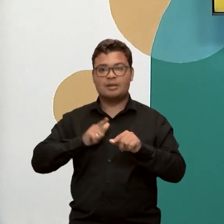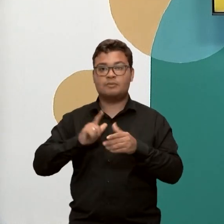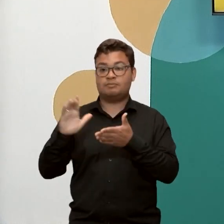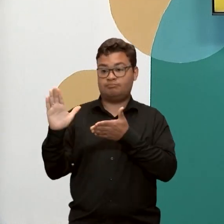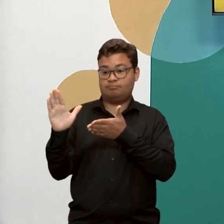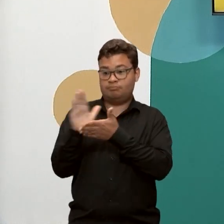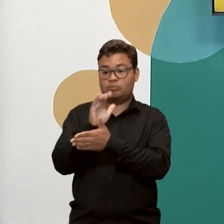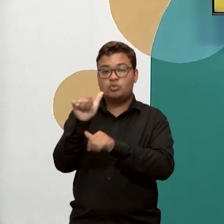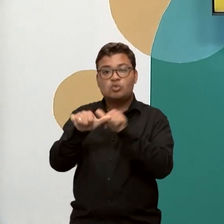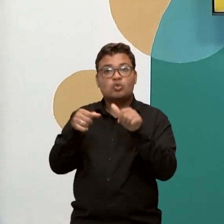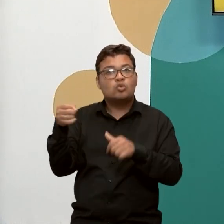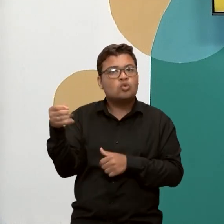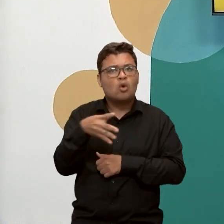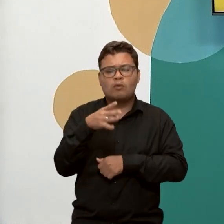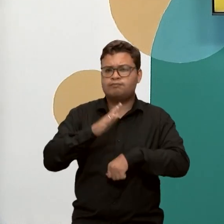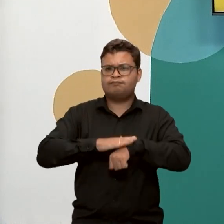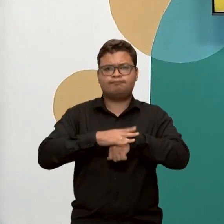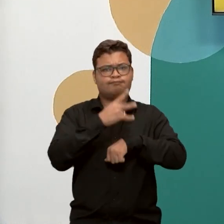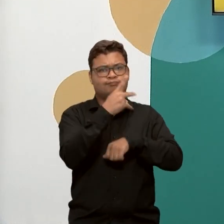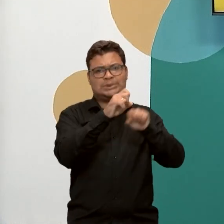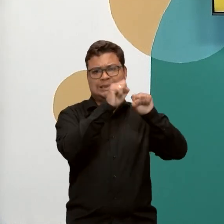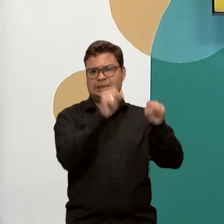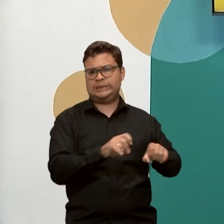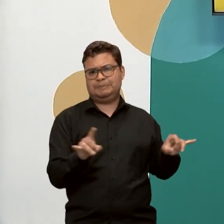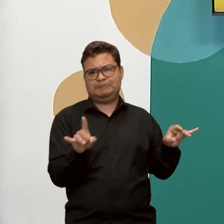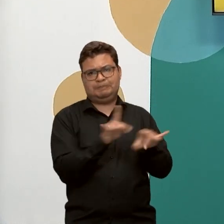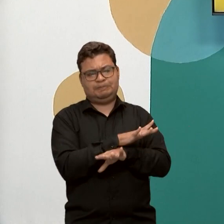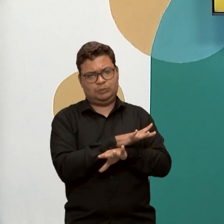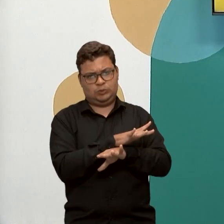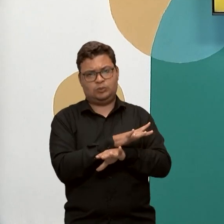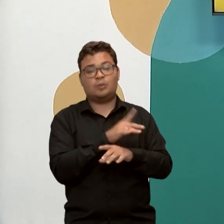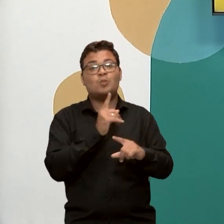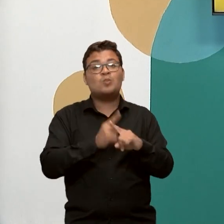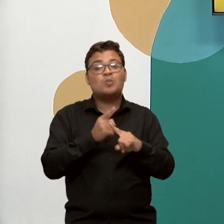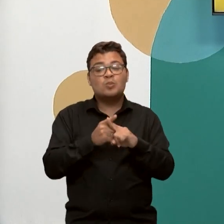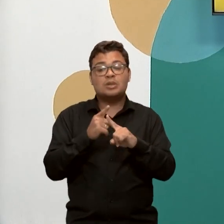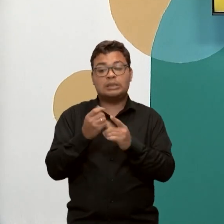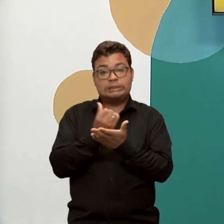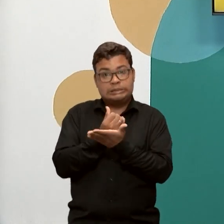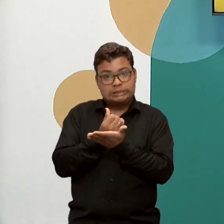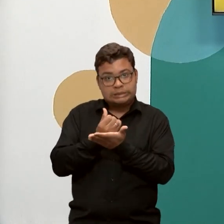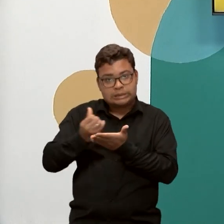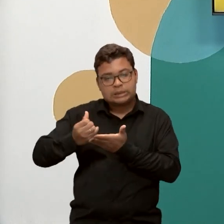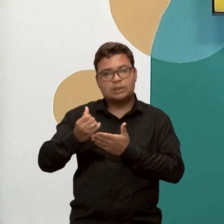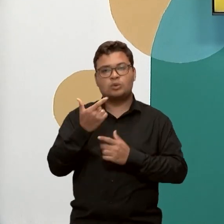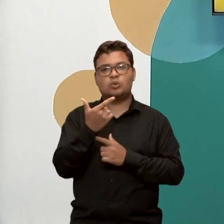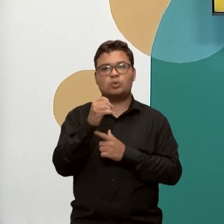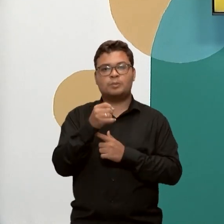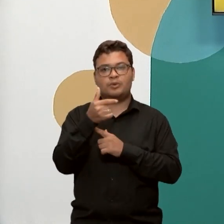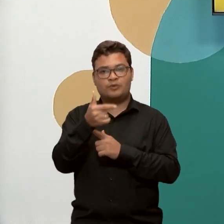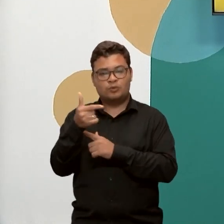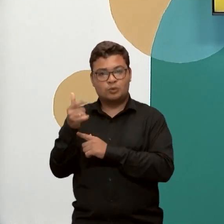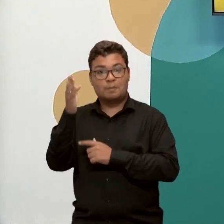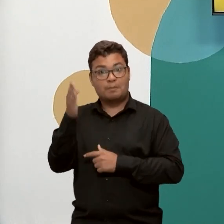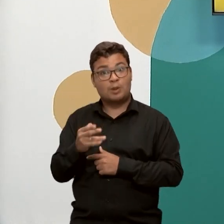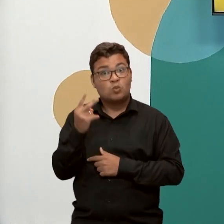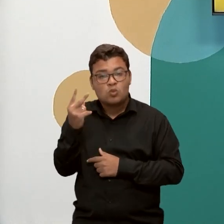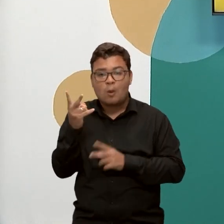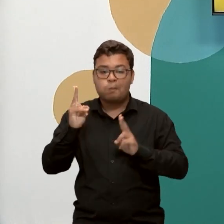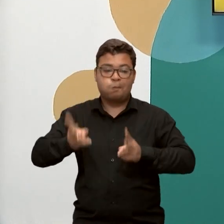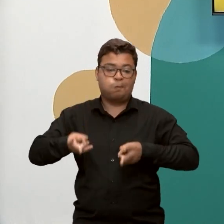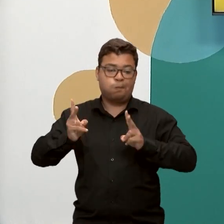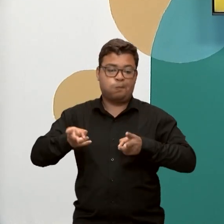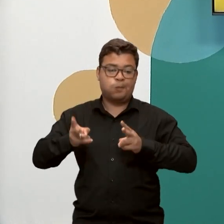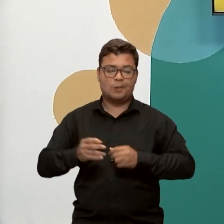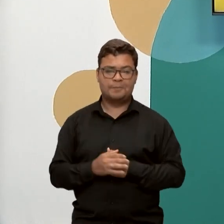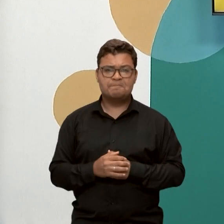de agora passa a contar com um novo sistema de cartões. Os estudantes da Universidade Federal de Goiás e da Universidade